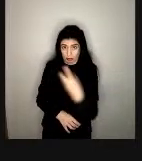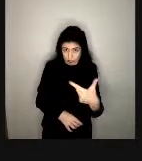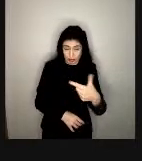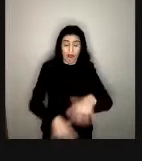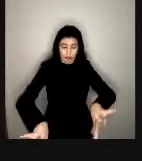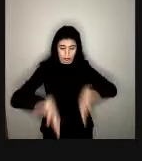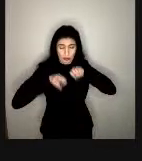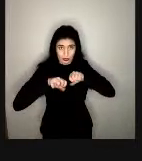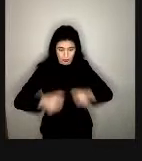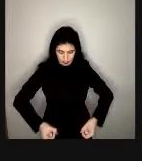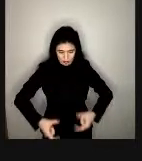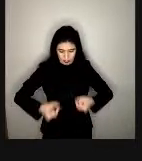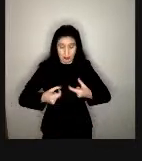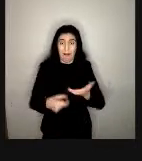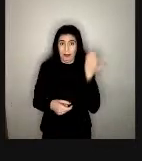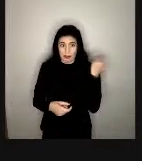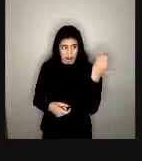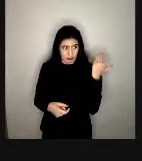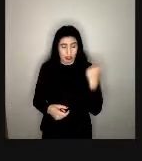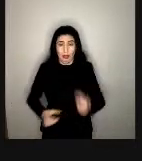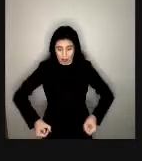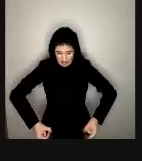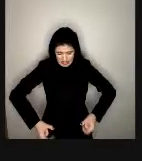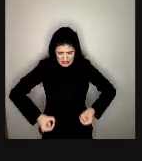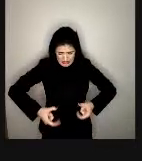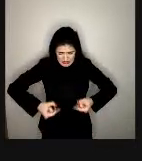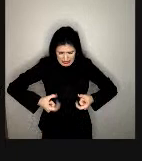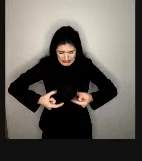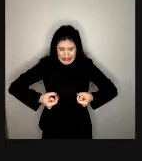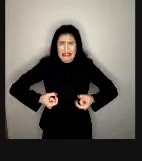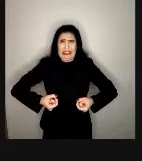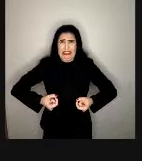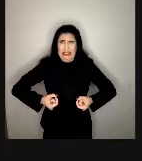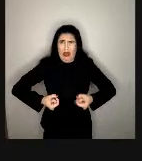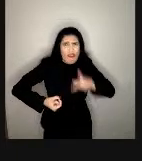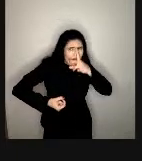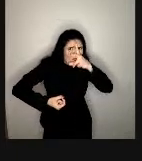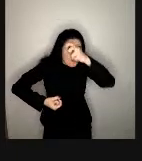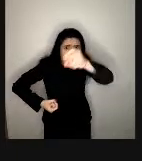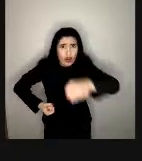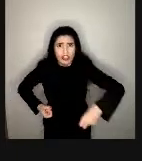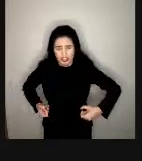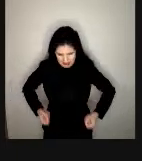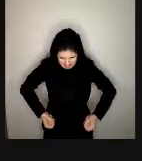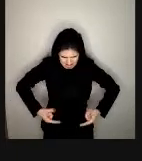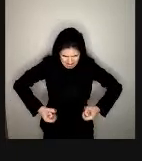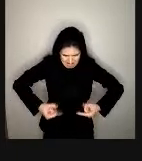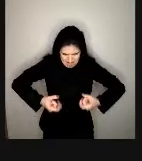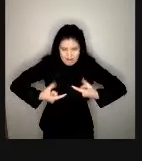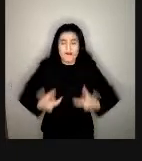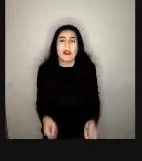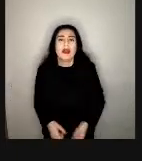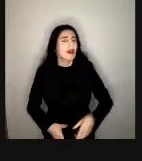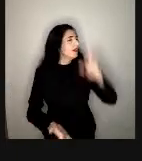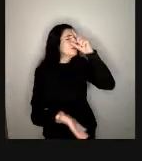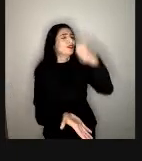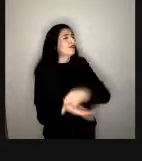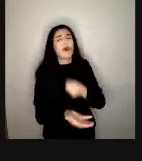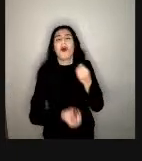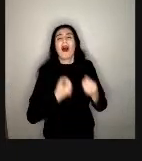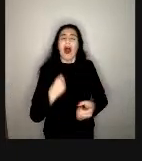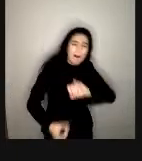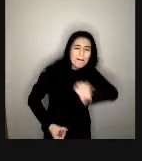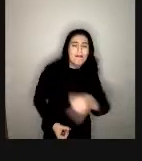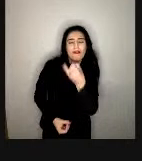época, ela teve um câncer muito agressivo, e aí ela resolveu que ela tinha que aproveitar a vida de todas as